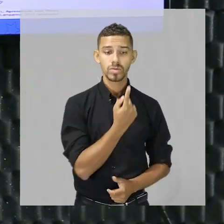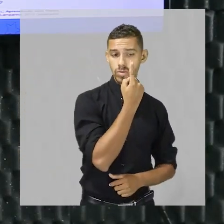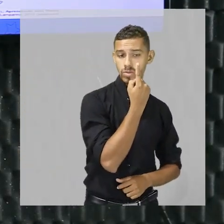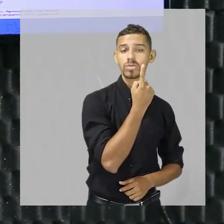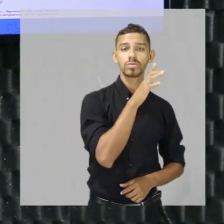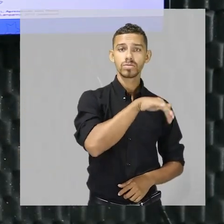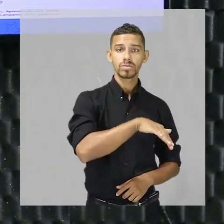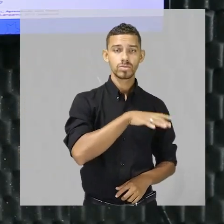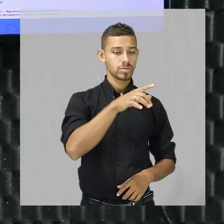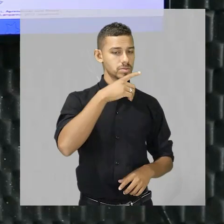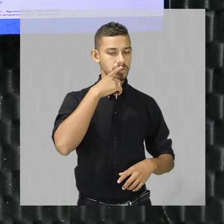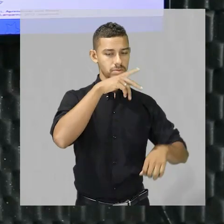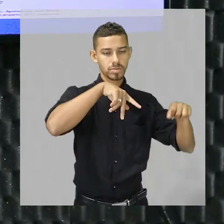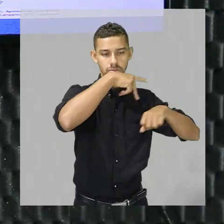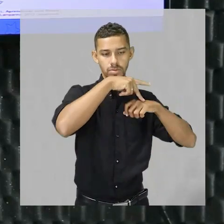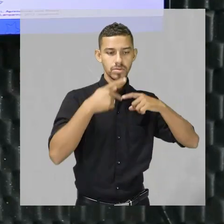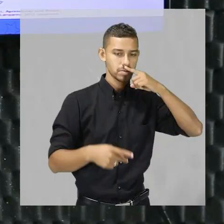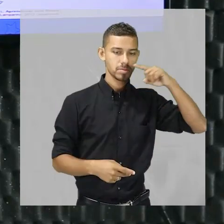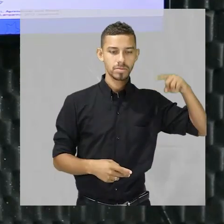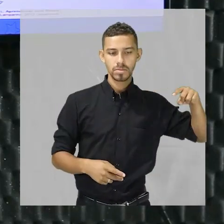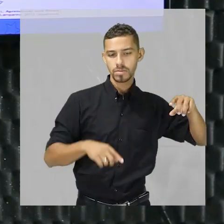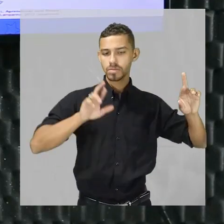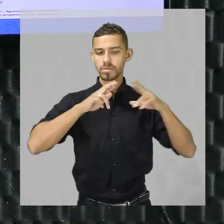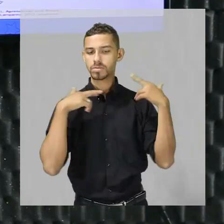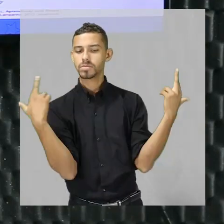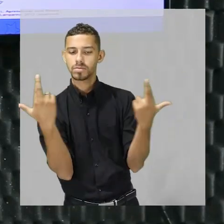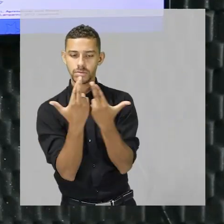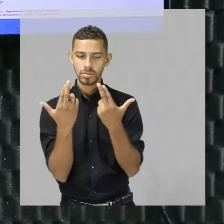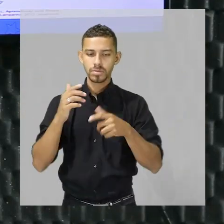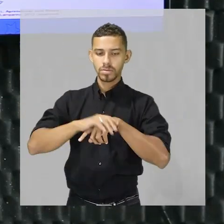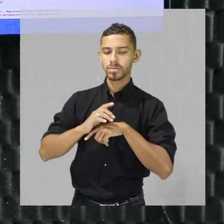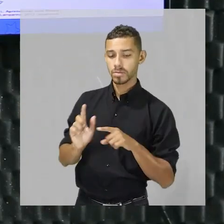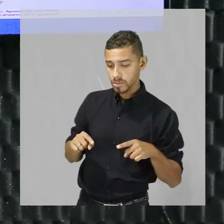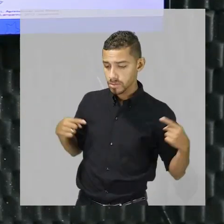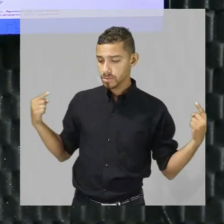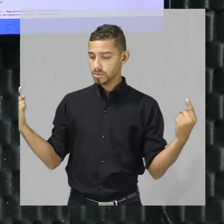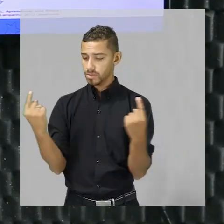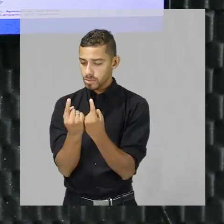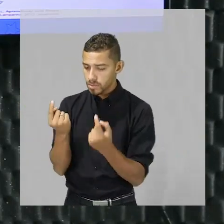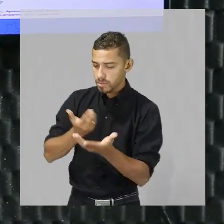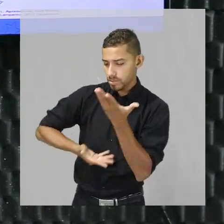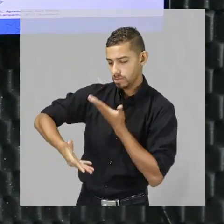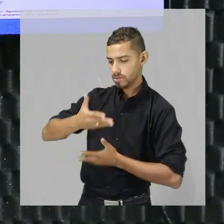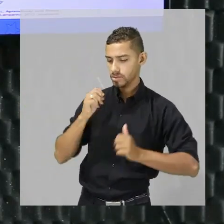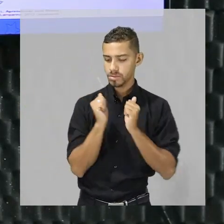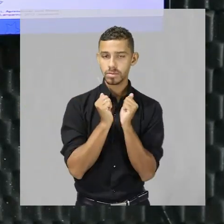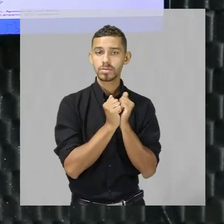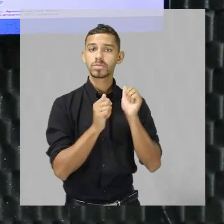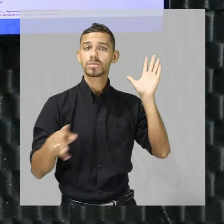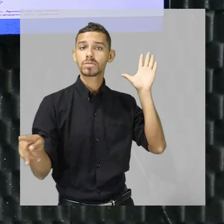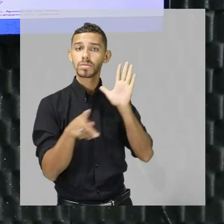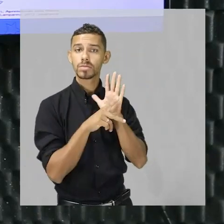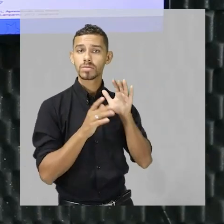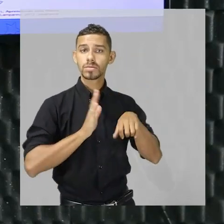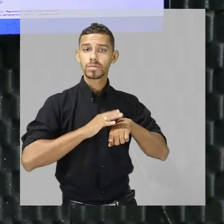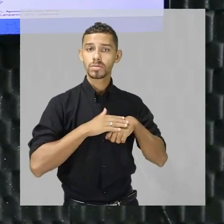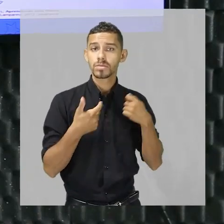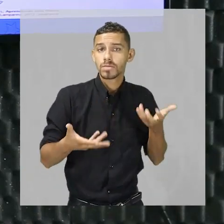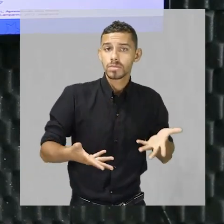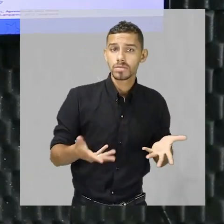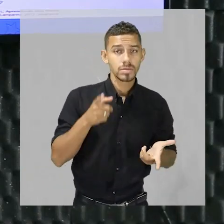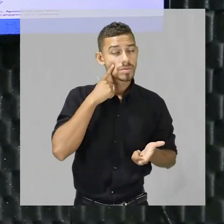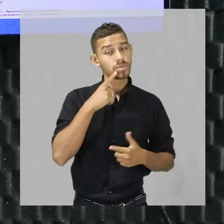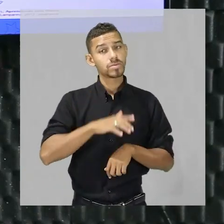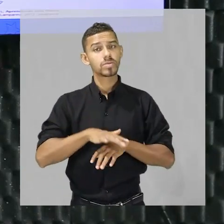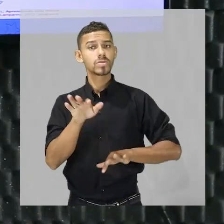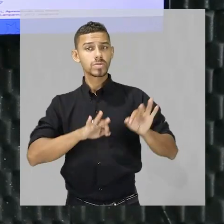Né? Então, fizeram reuniões, como, por exemplo, a Conferência de Yalta e a Conferência de Potsdam, especificamente. Né? E aí, como é que